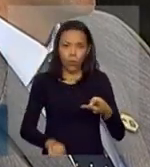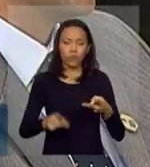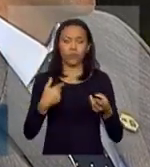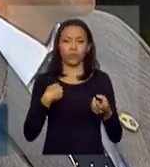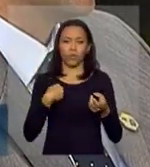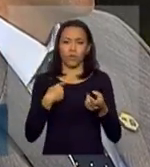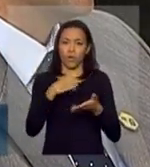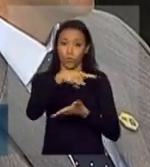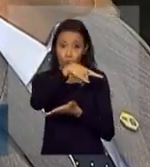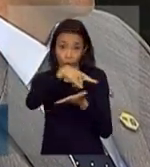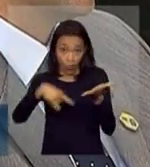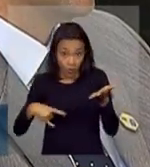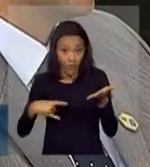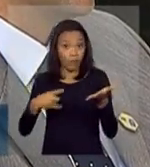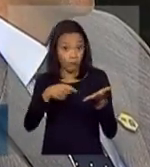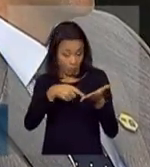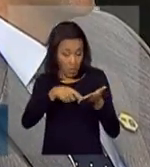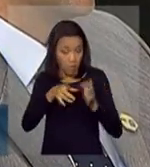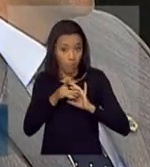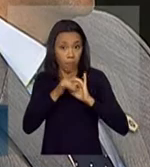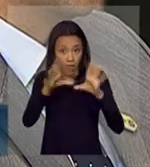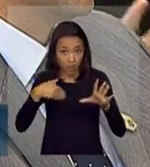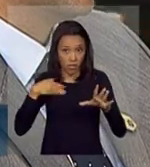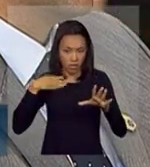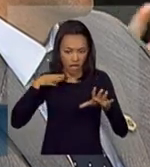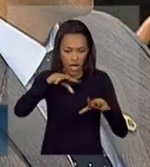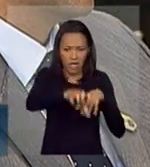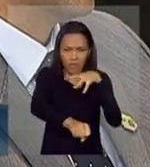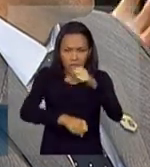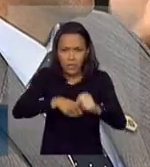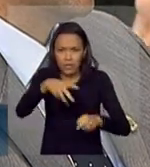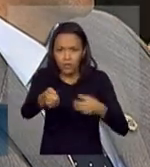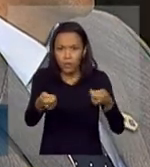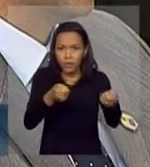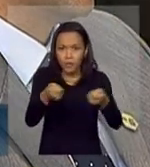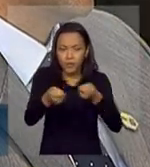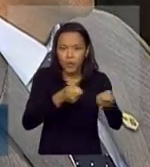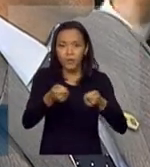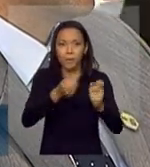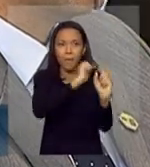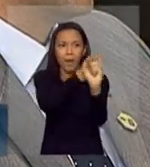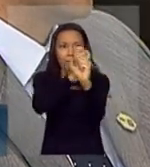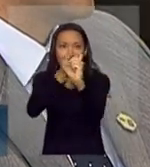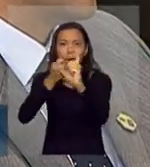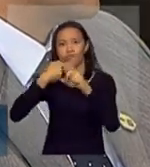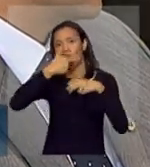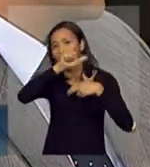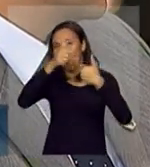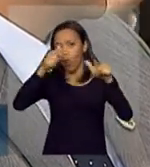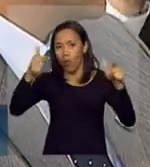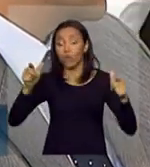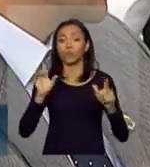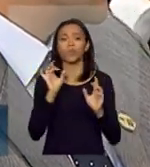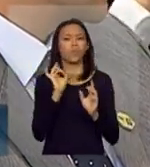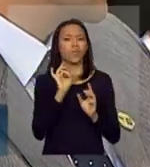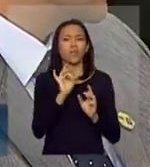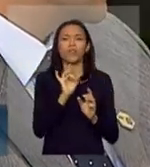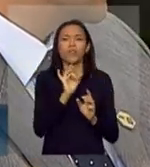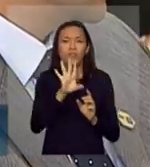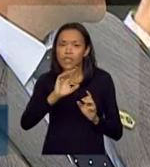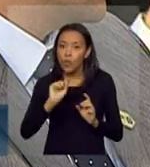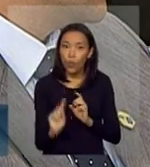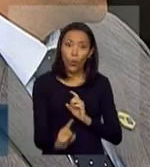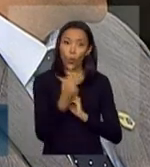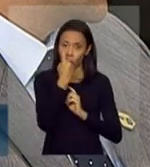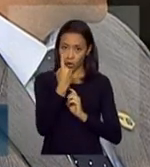minérios, o meu entendimento, e eu queria confirmar, é de que agora não vamos mais ter alvará de pesquisa e portaria de lavra. Vai ser uma coisa